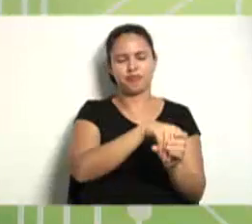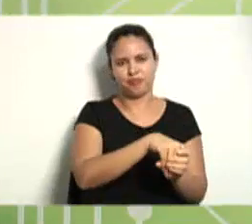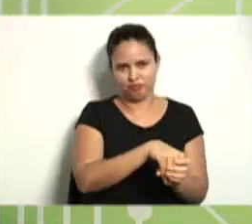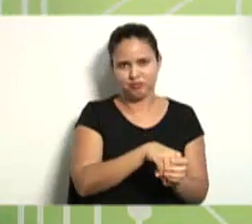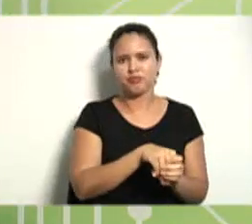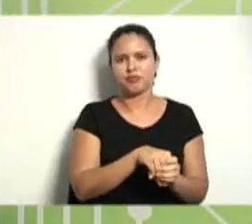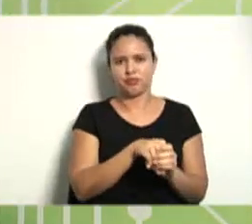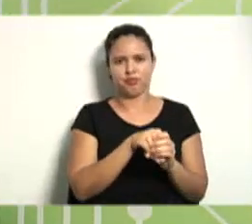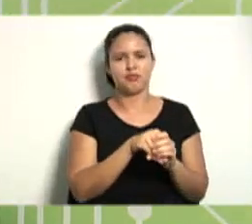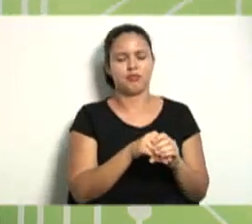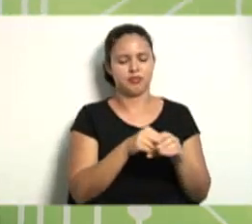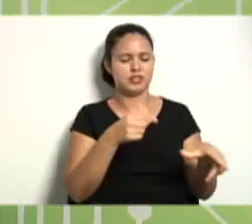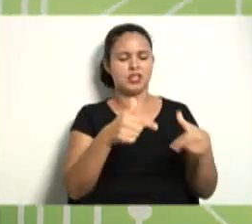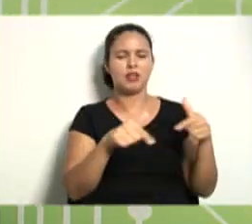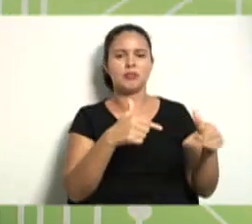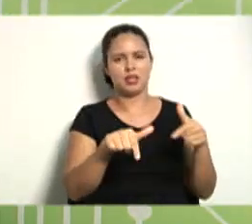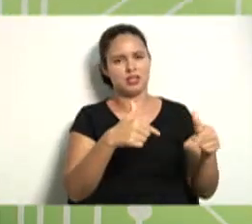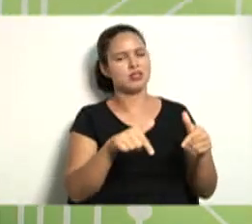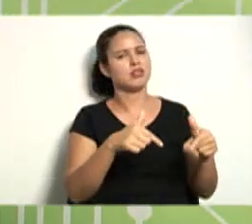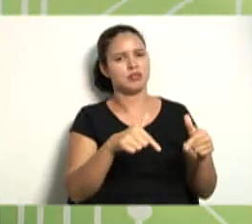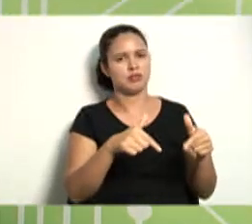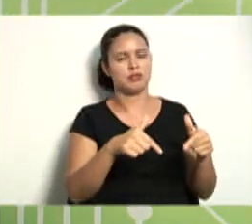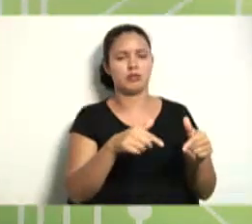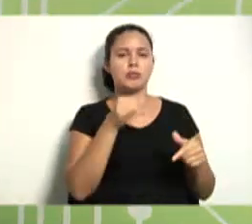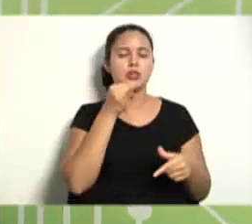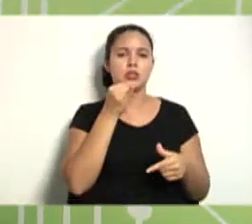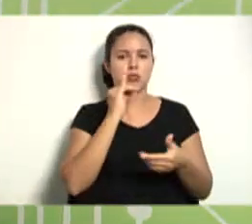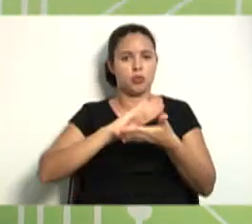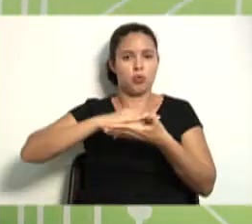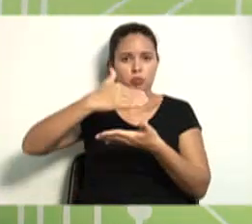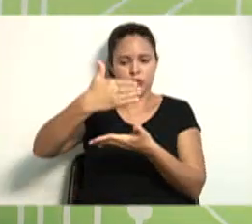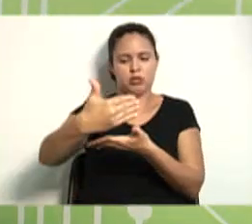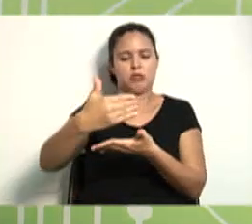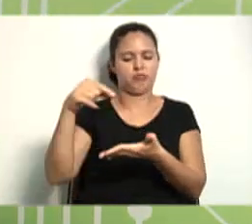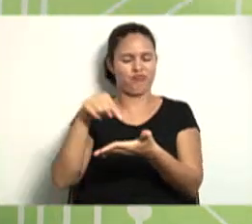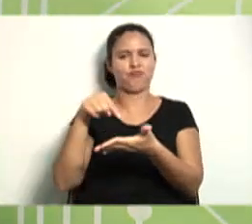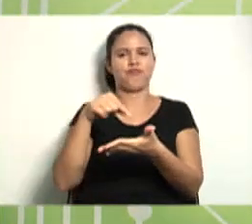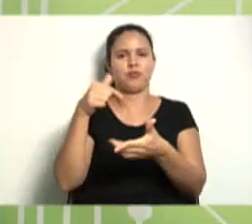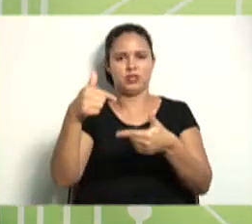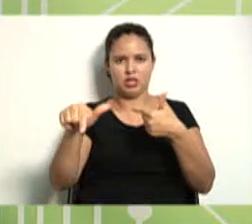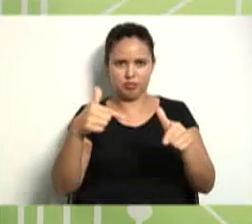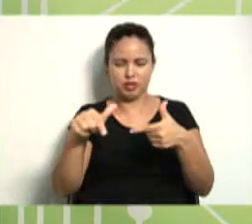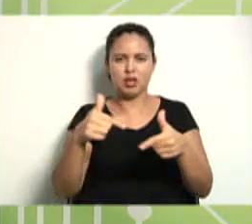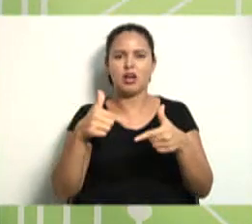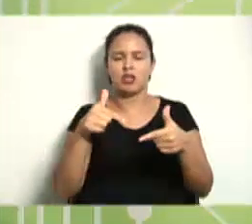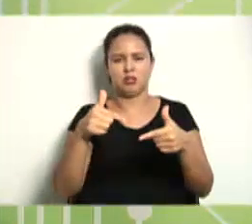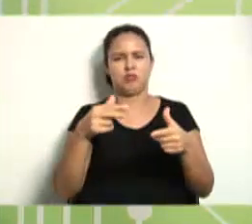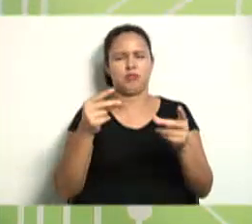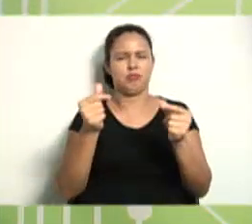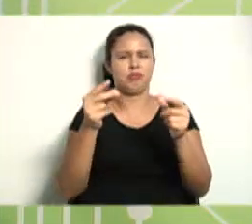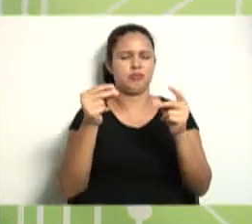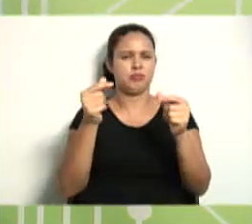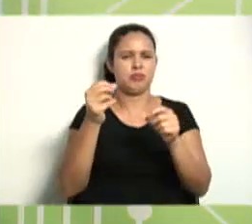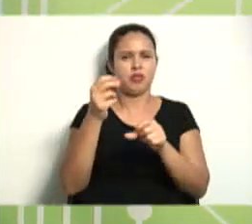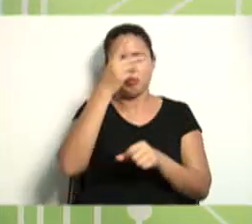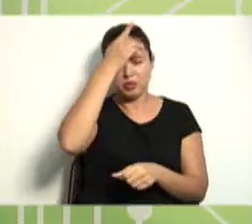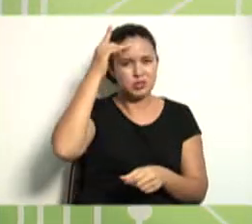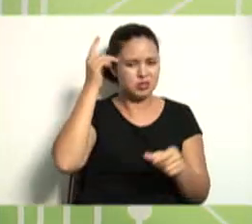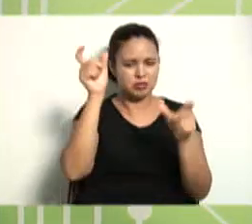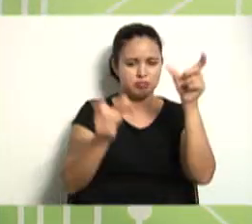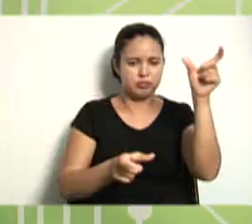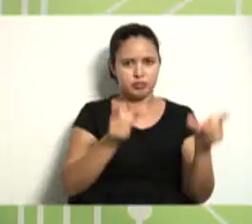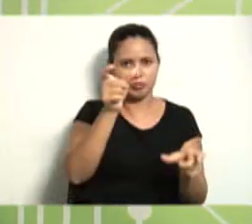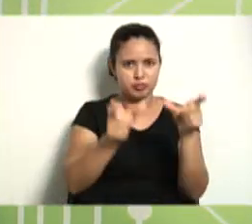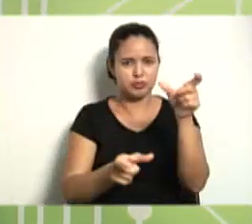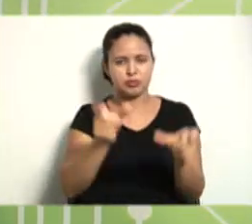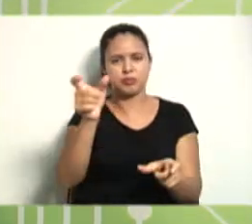trabalho embutido. Para fazer esse computador, tem trabalho de muitas pessoas, em